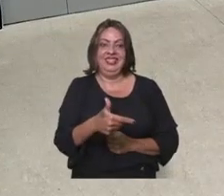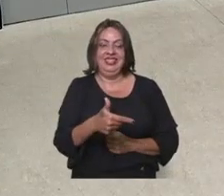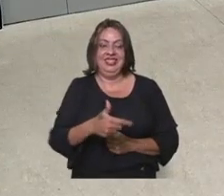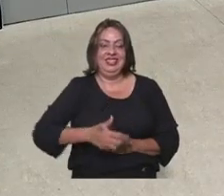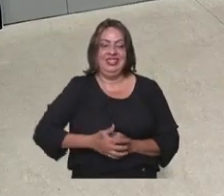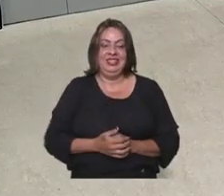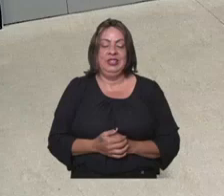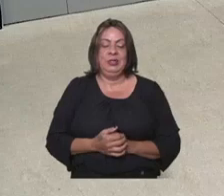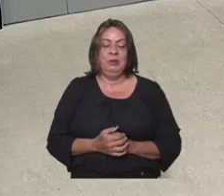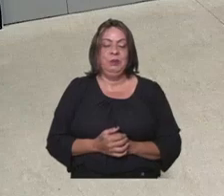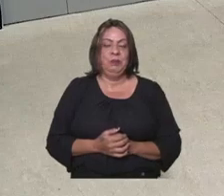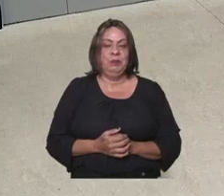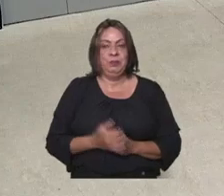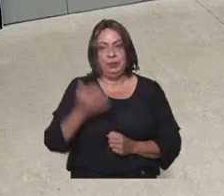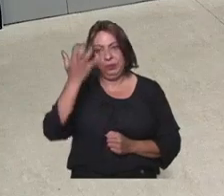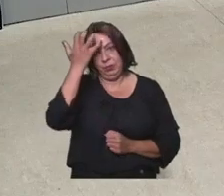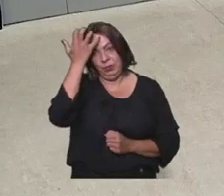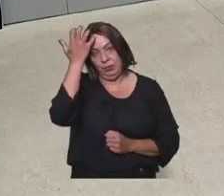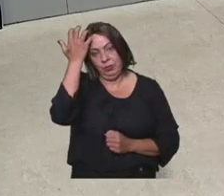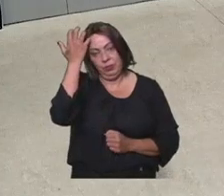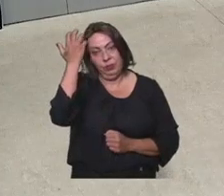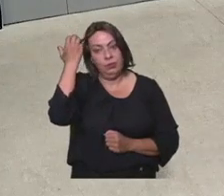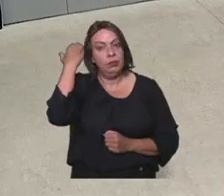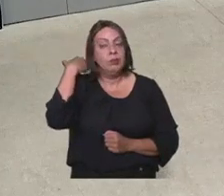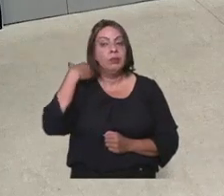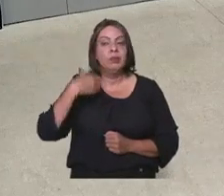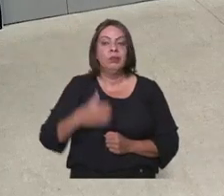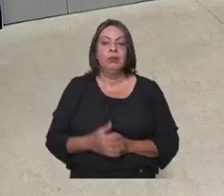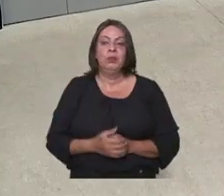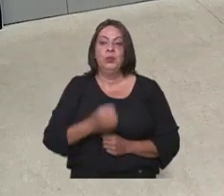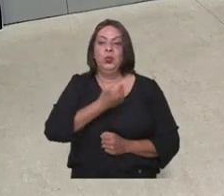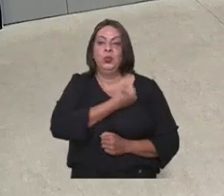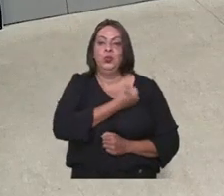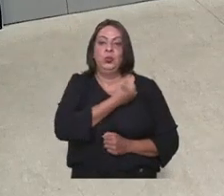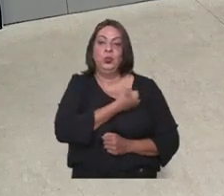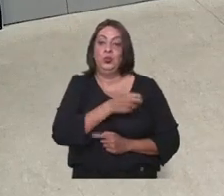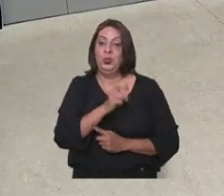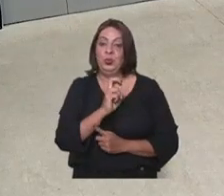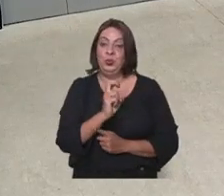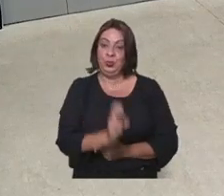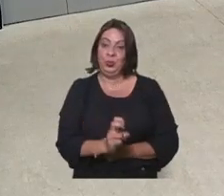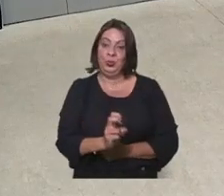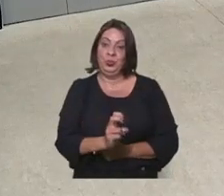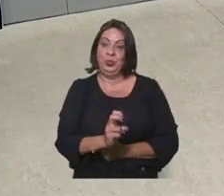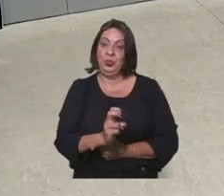52. 52 saiu também. Agora,